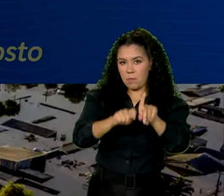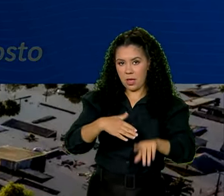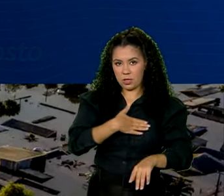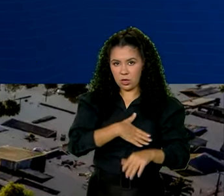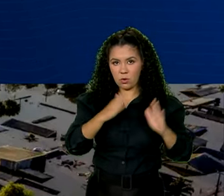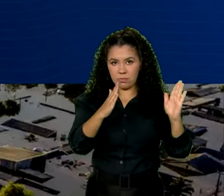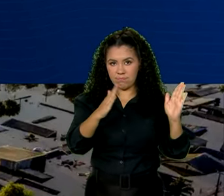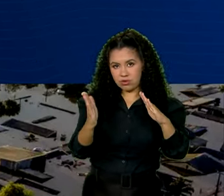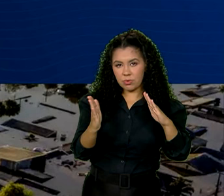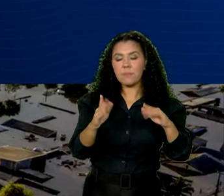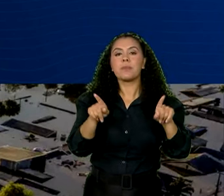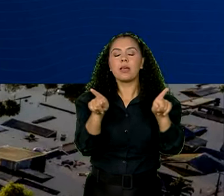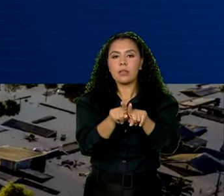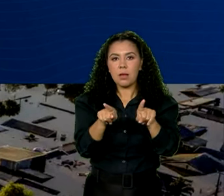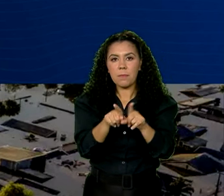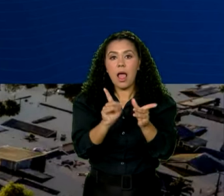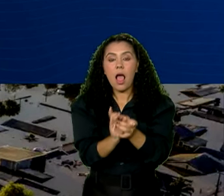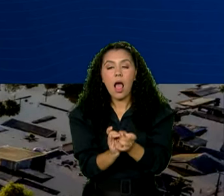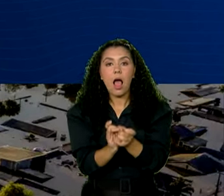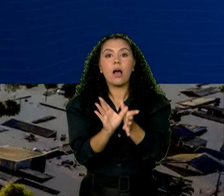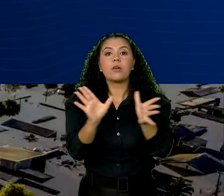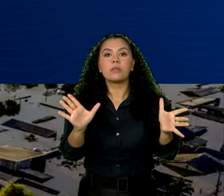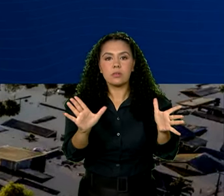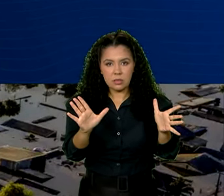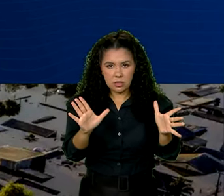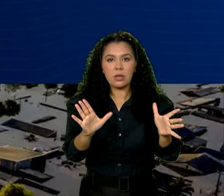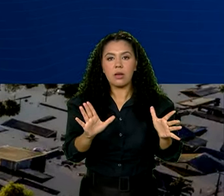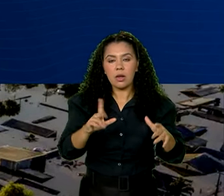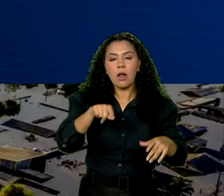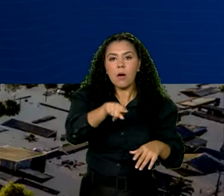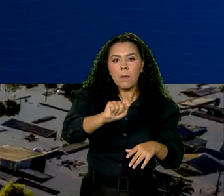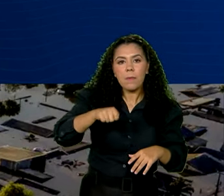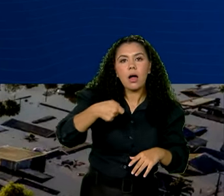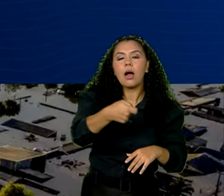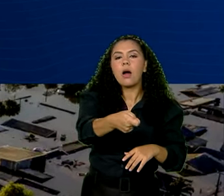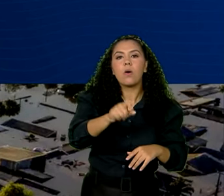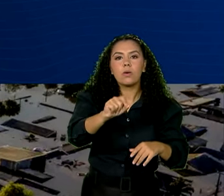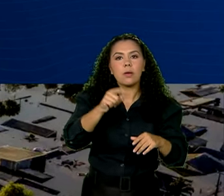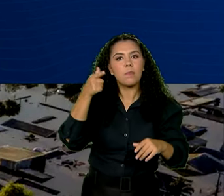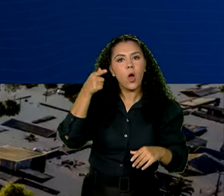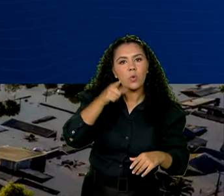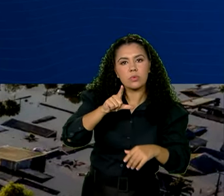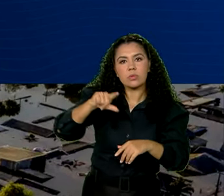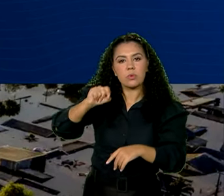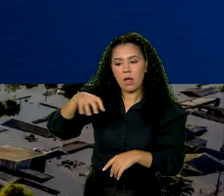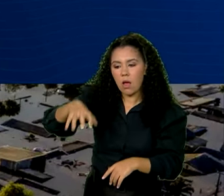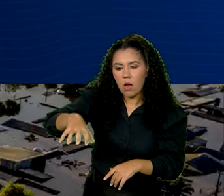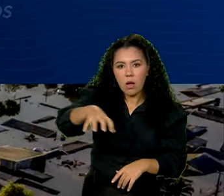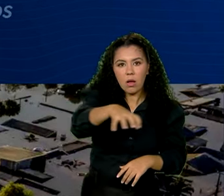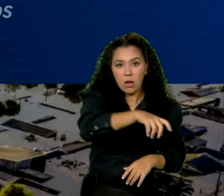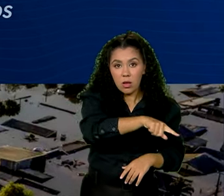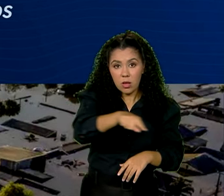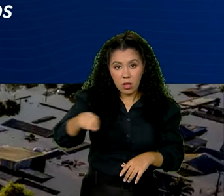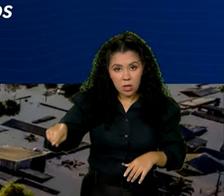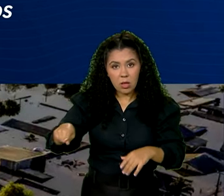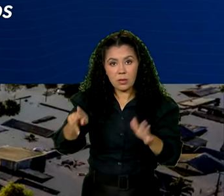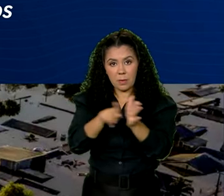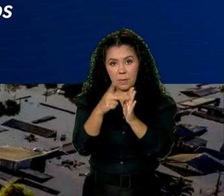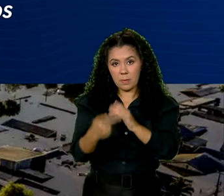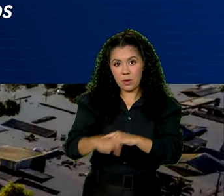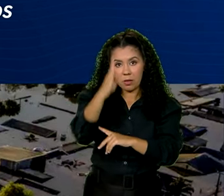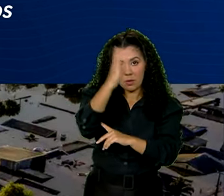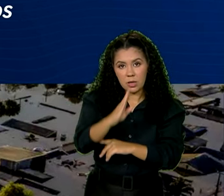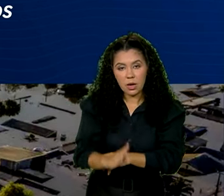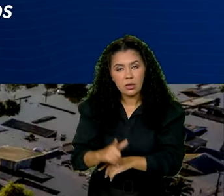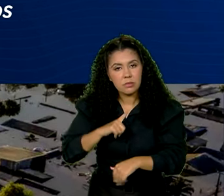e autorização em caráter excepcional para que estabelecimentos do Sistema Brasileiro de Inspeção